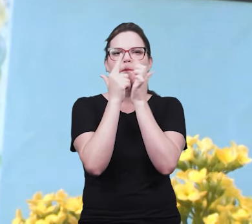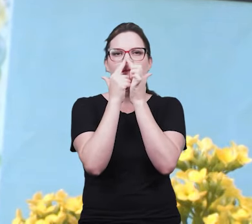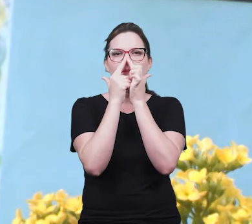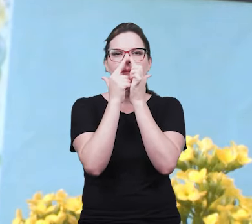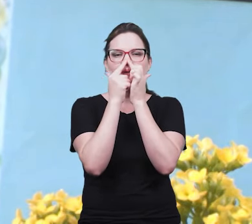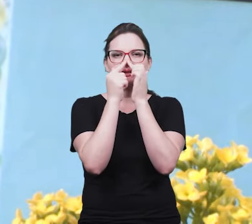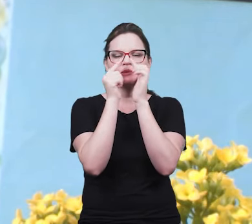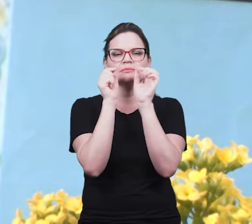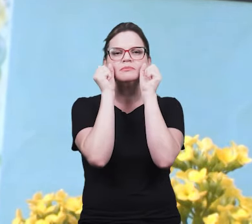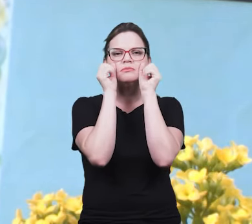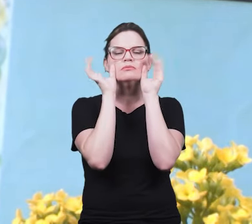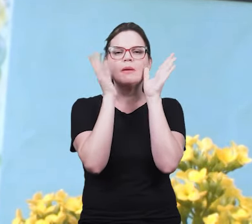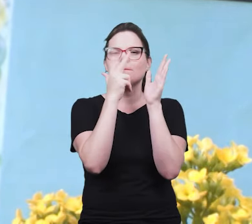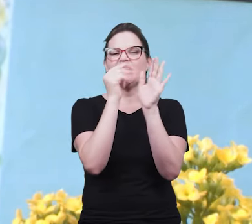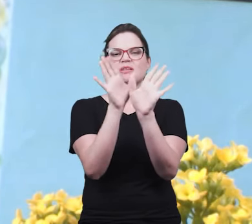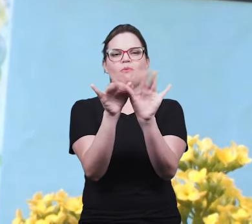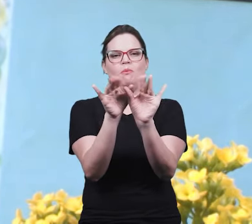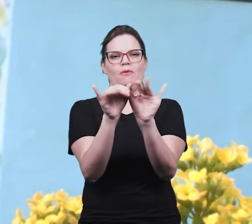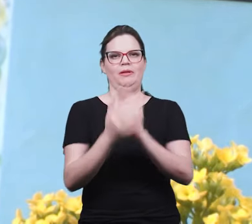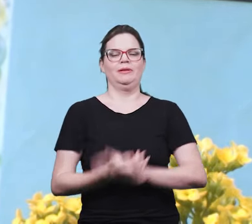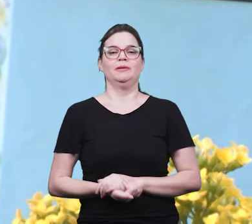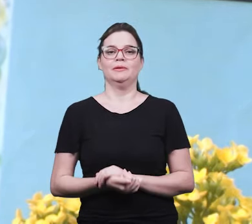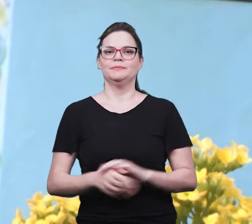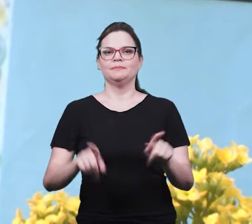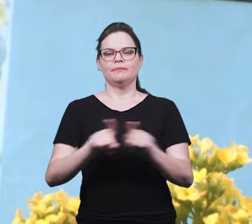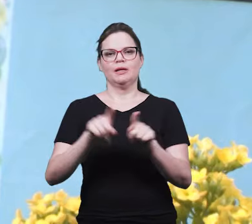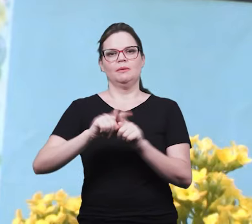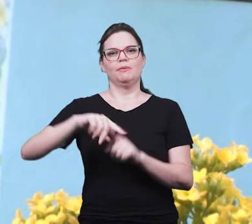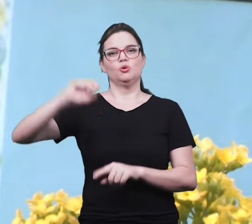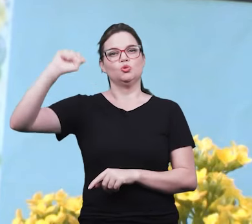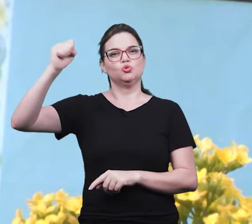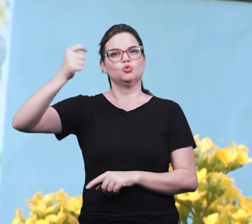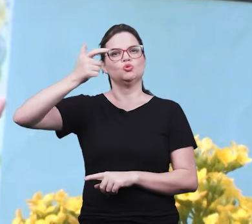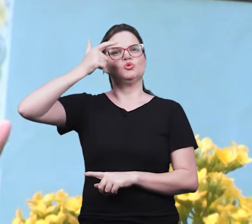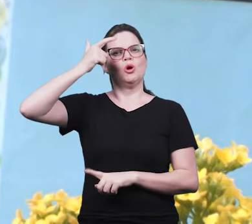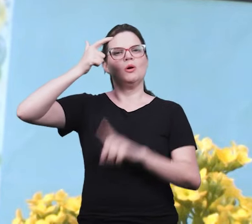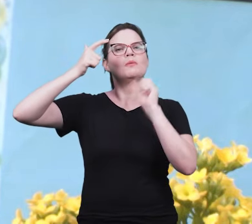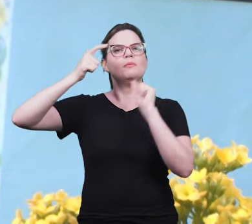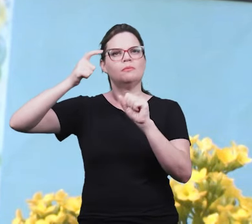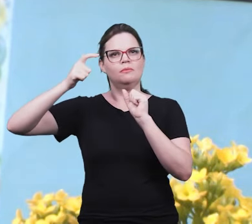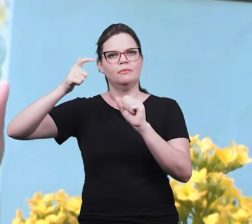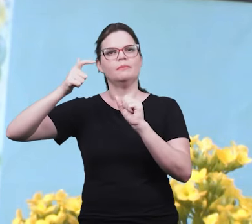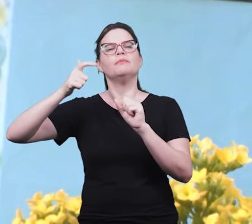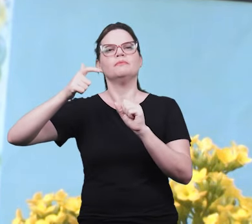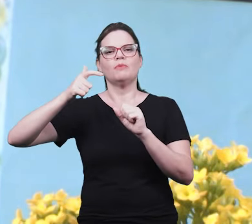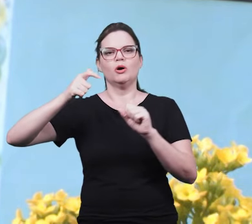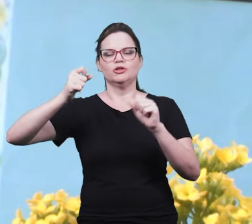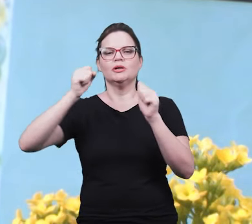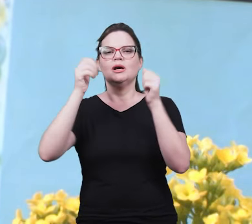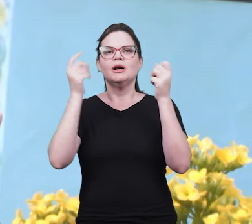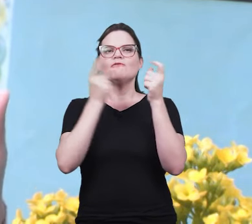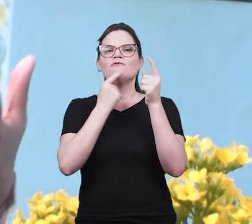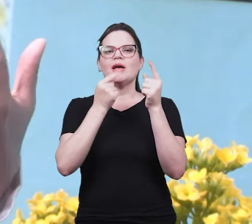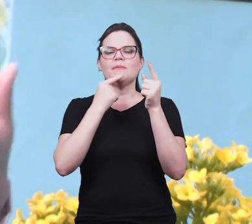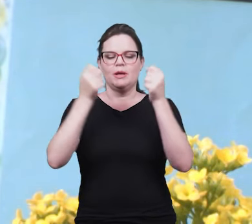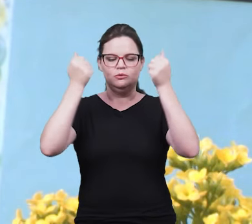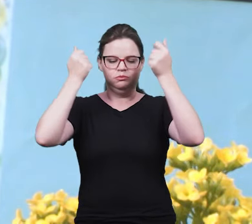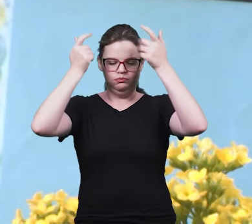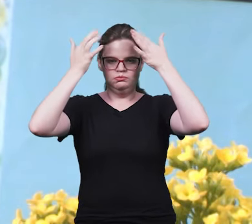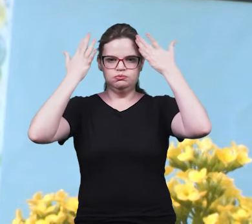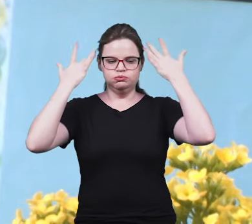do nariz, né? E a luz do sol também pode ser generalizado, causar a generalização,